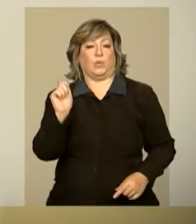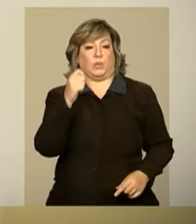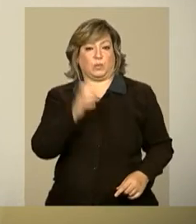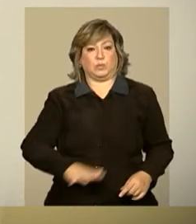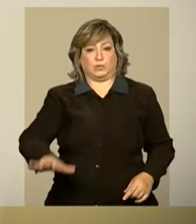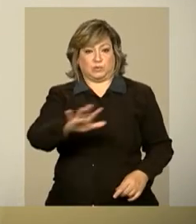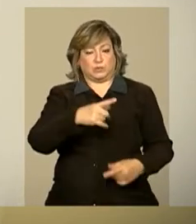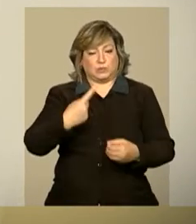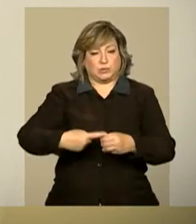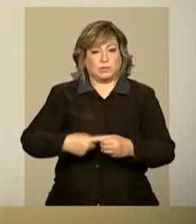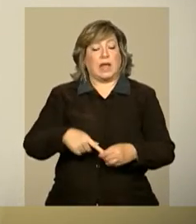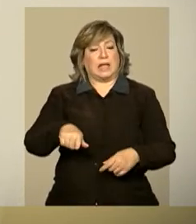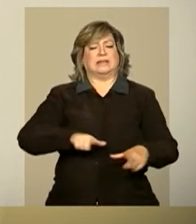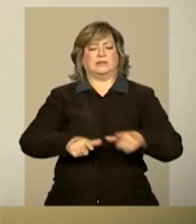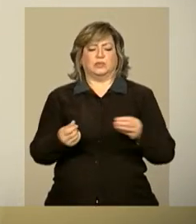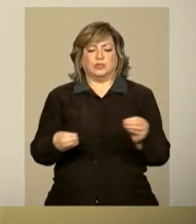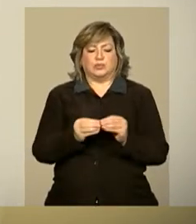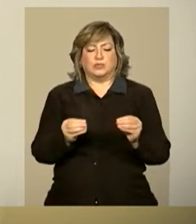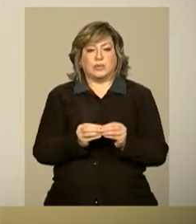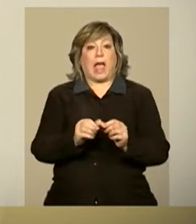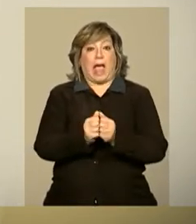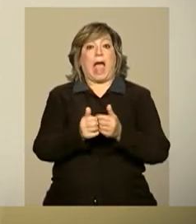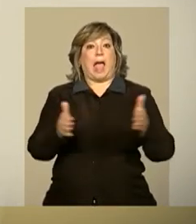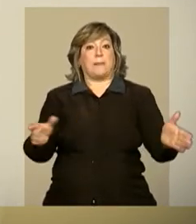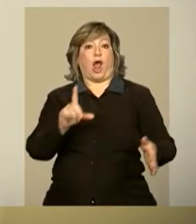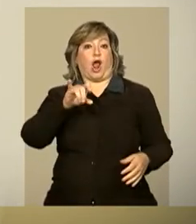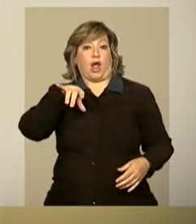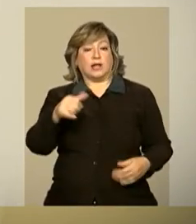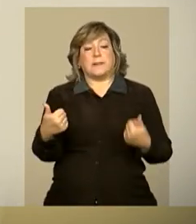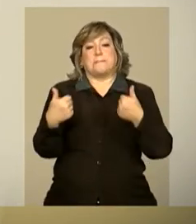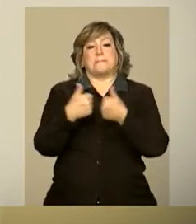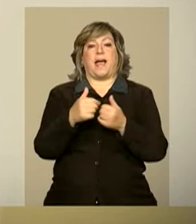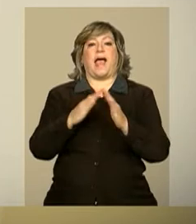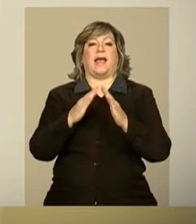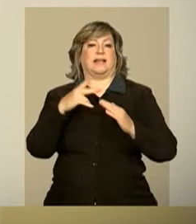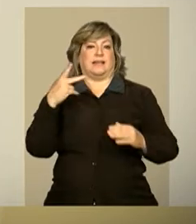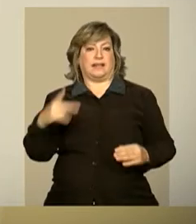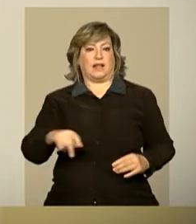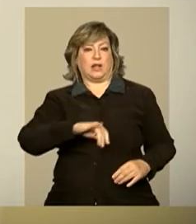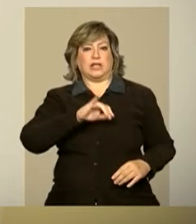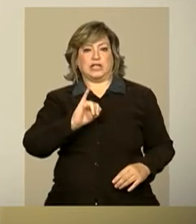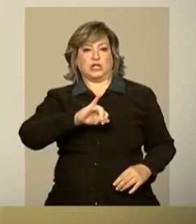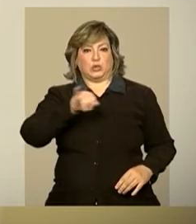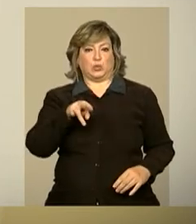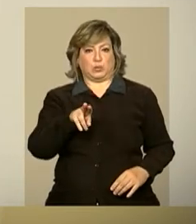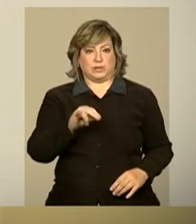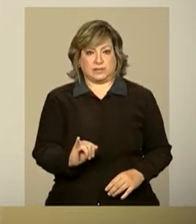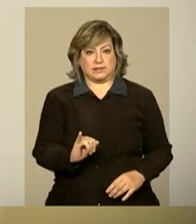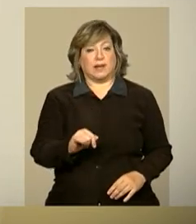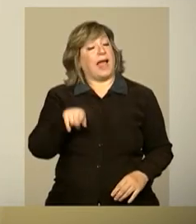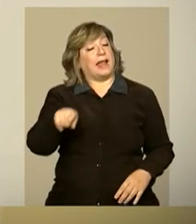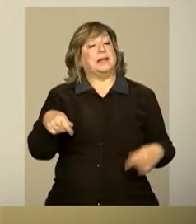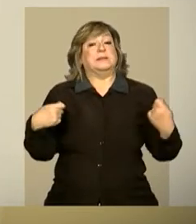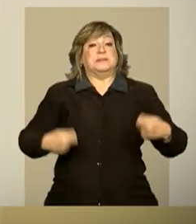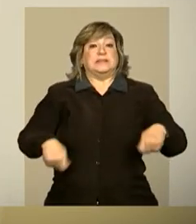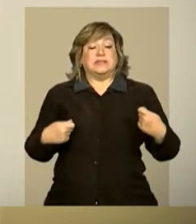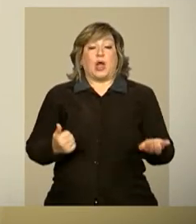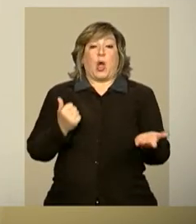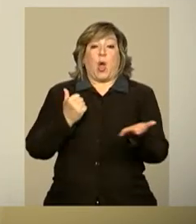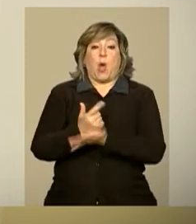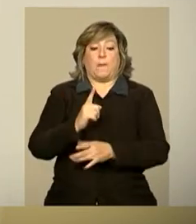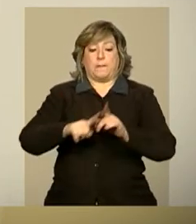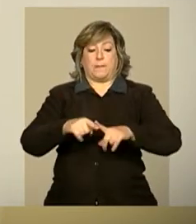trabalho ela juntou umas economias e abriu uma lojinha do lado de casa em Ijuí sabe Luciano ela precisava comprar